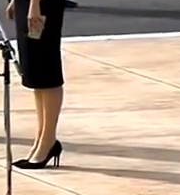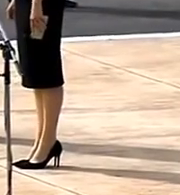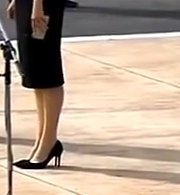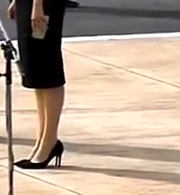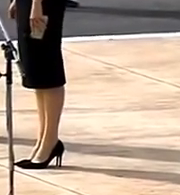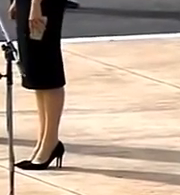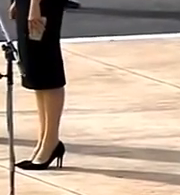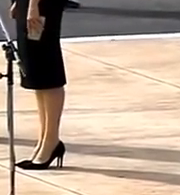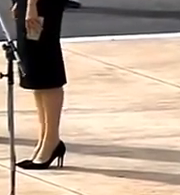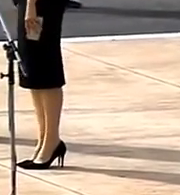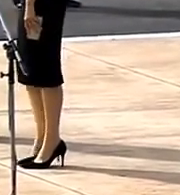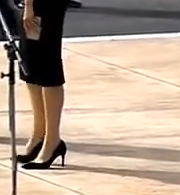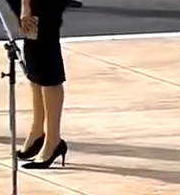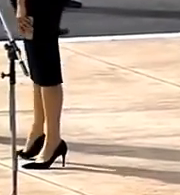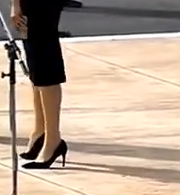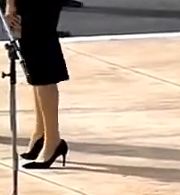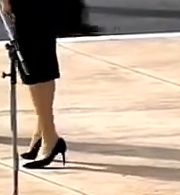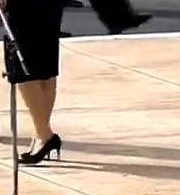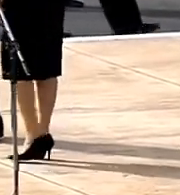Encerrado, presidente.